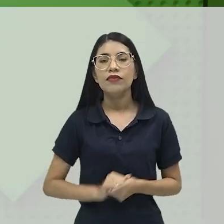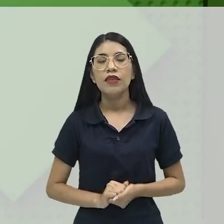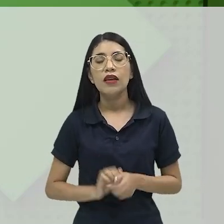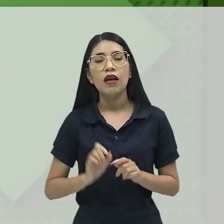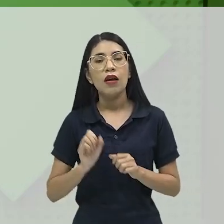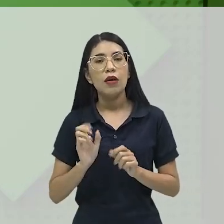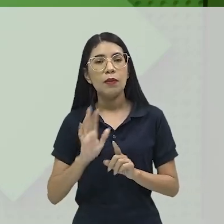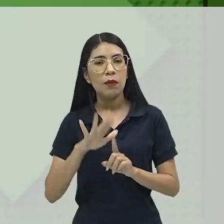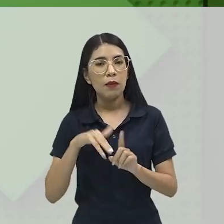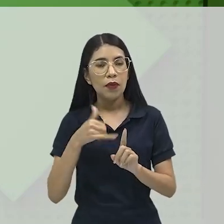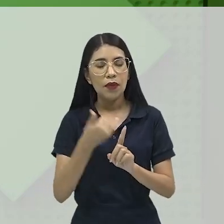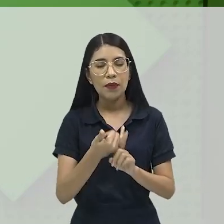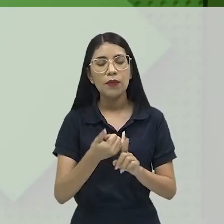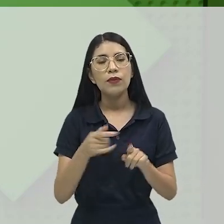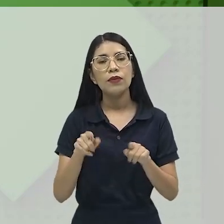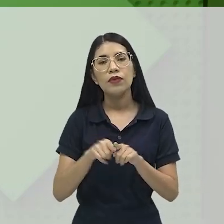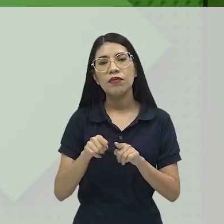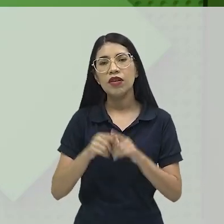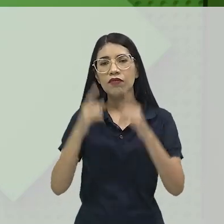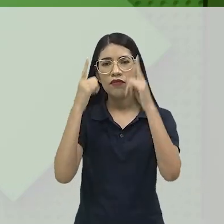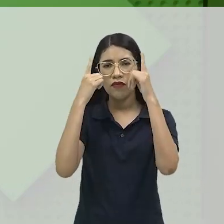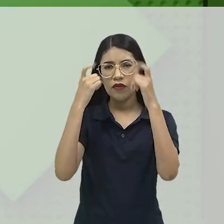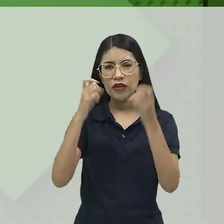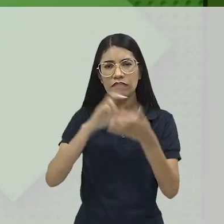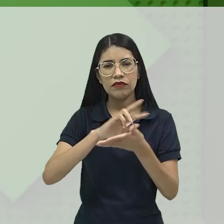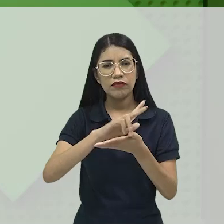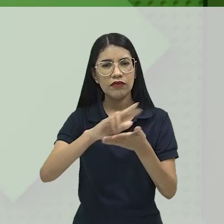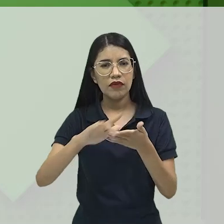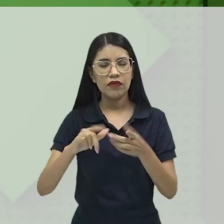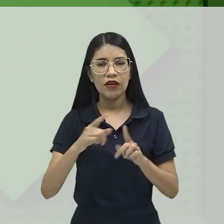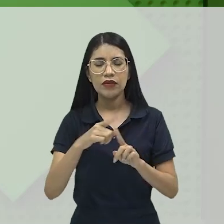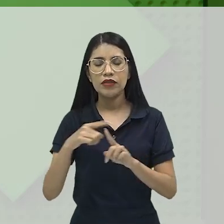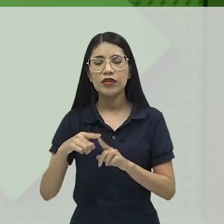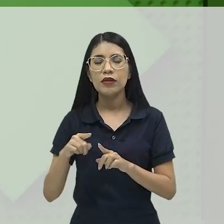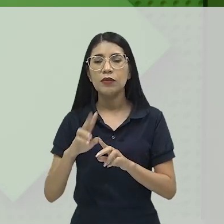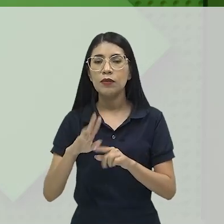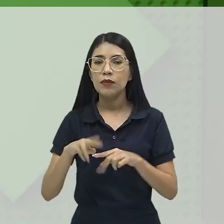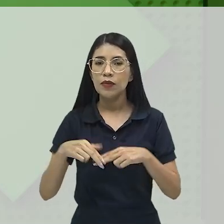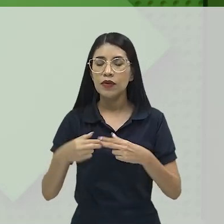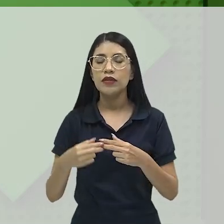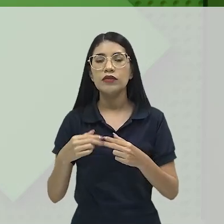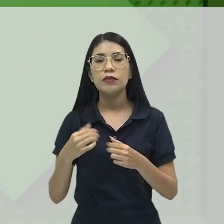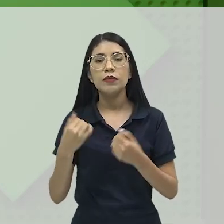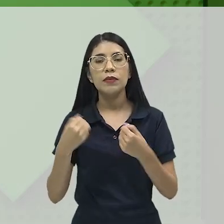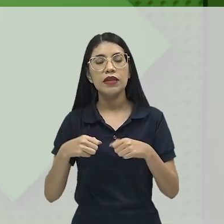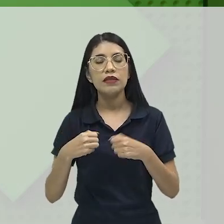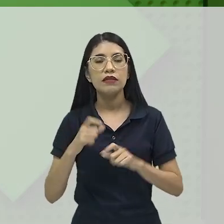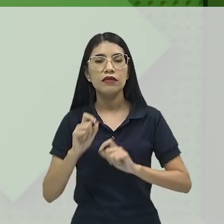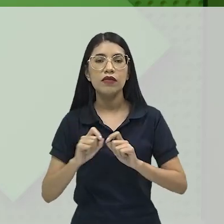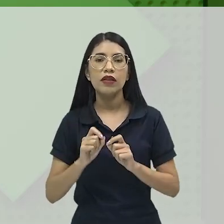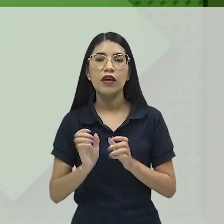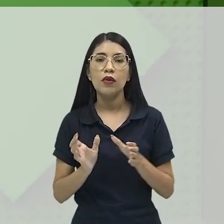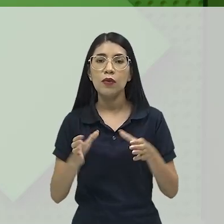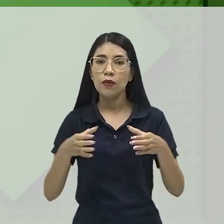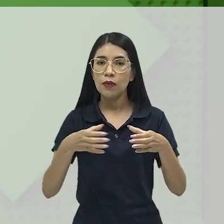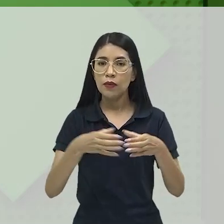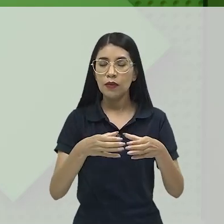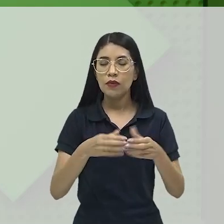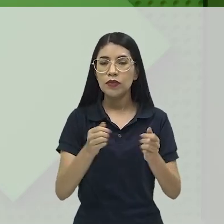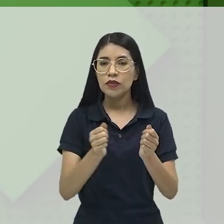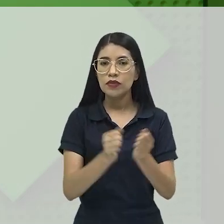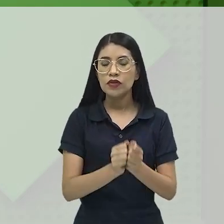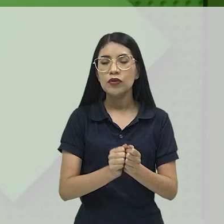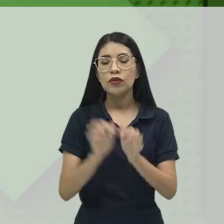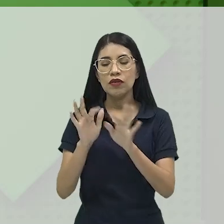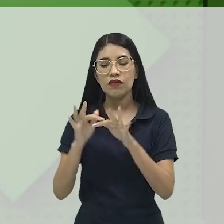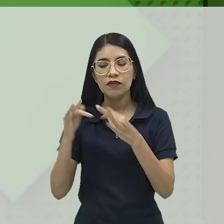estar sofrendo bullying, pode estar sofrendo violência, né? Então, por isso que é necessário toda essa equipe, né, junta